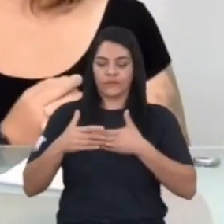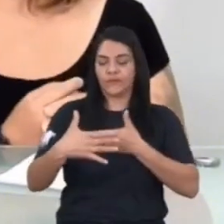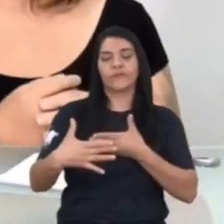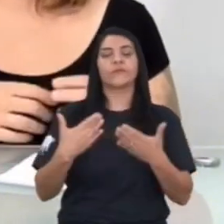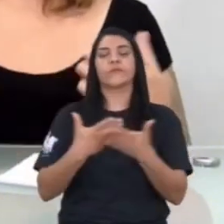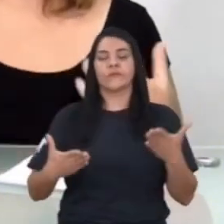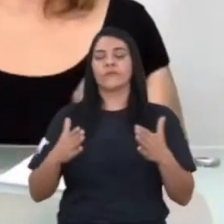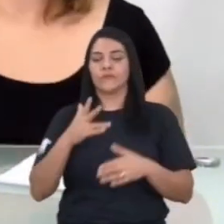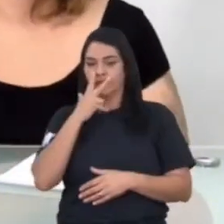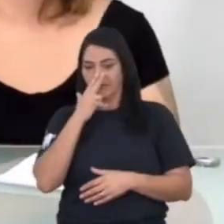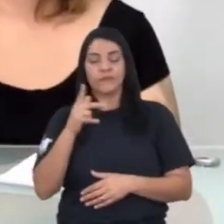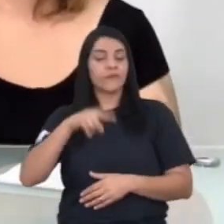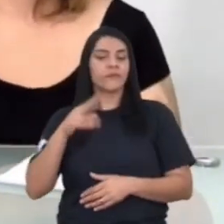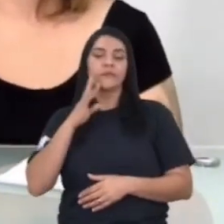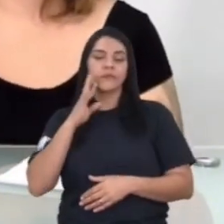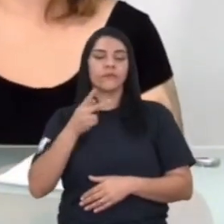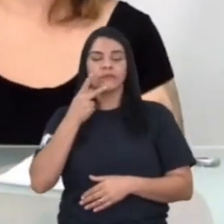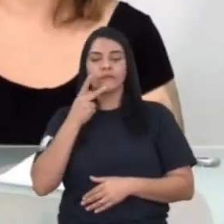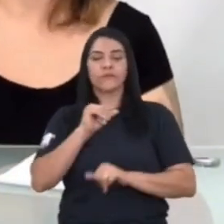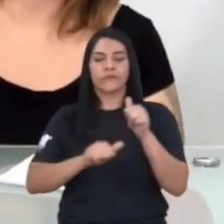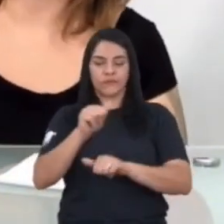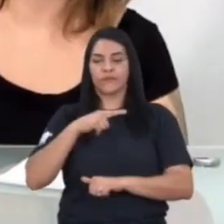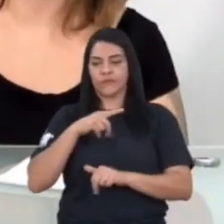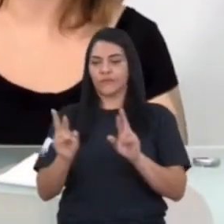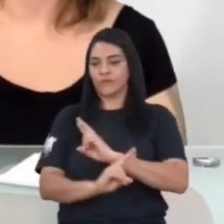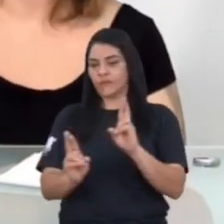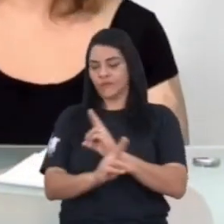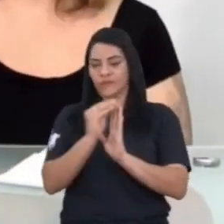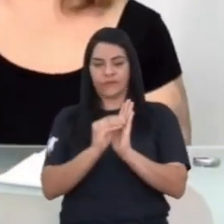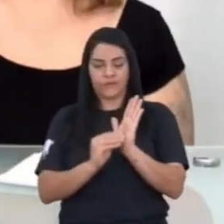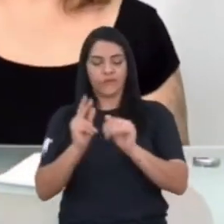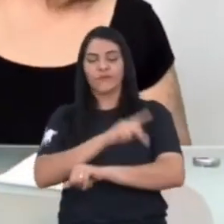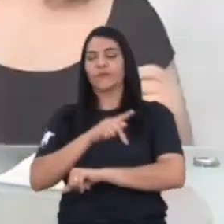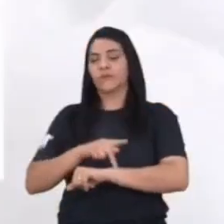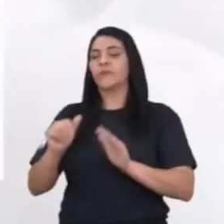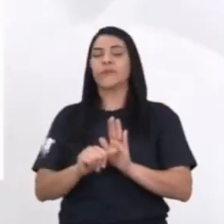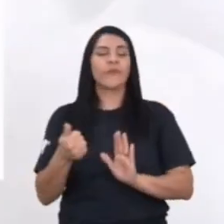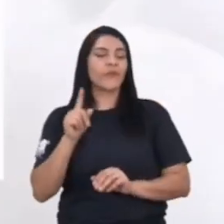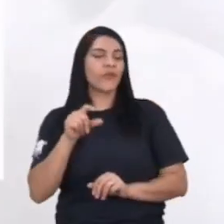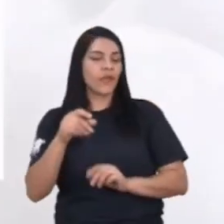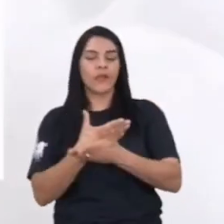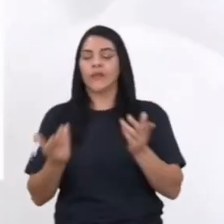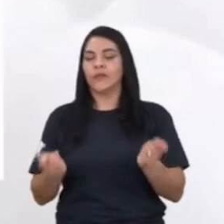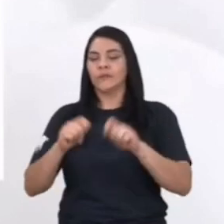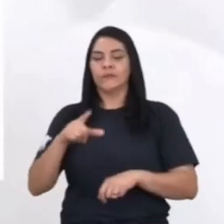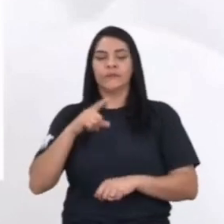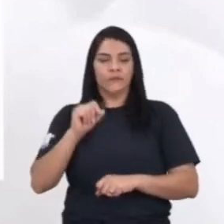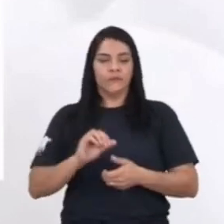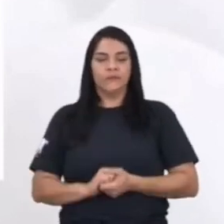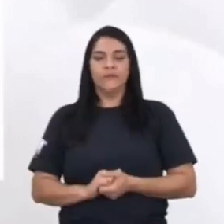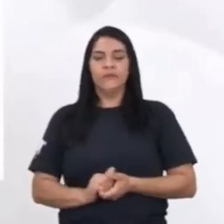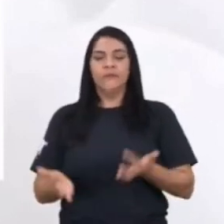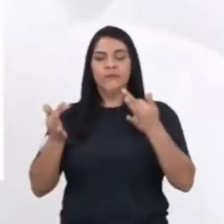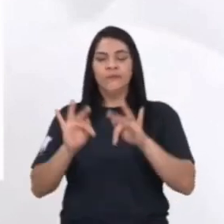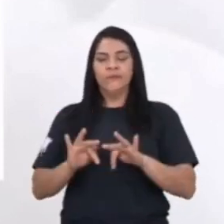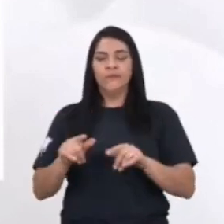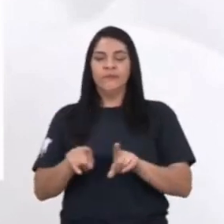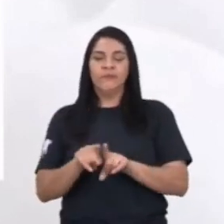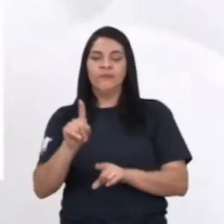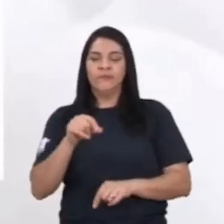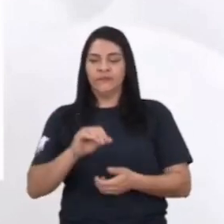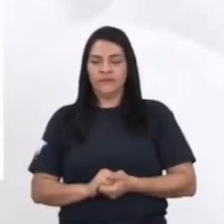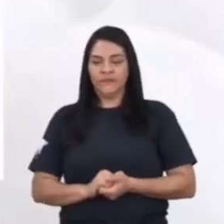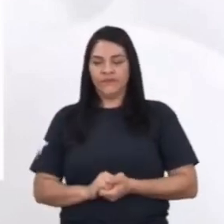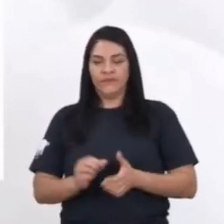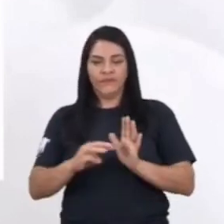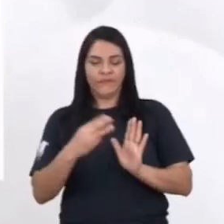aqui dar esse enfoque, principalmente por serem mudanças que têm uma relação maior com o conteúdo pedagógico. Então, a primeira delas ali que a gente pode considerar desde o finalzinho ali, né, vamos considerar